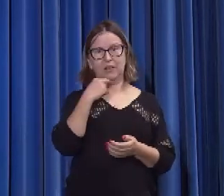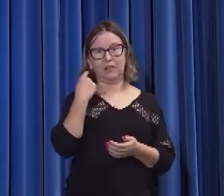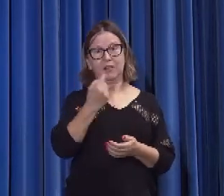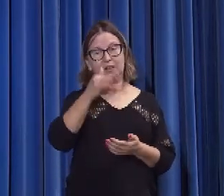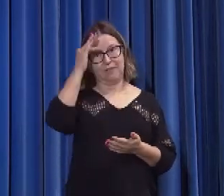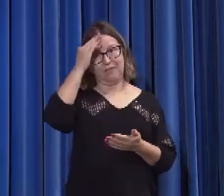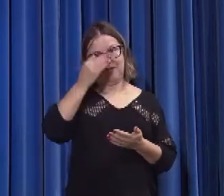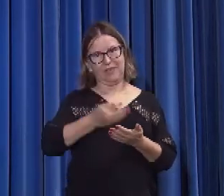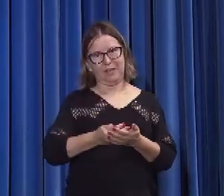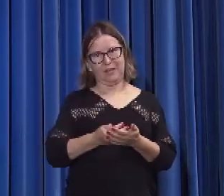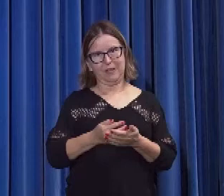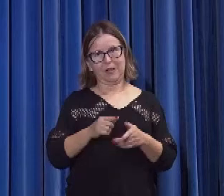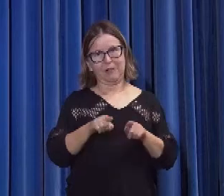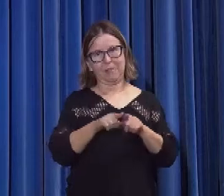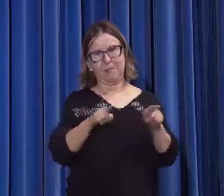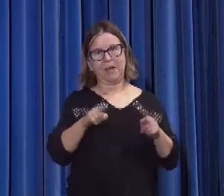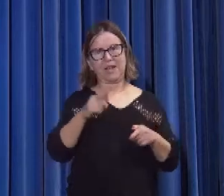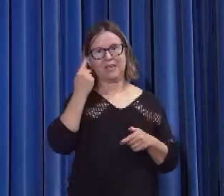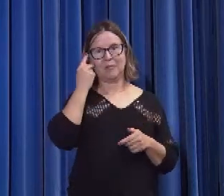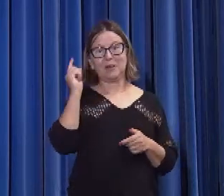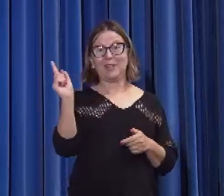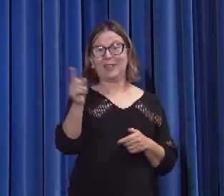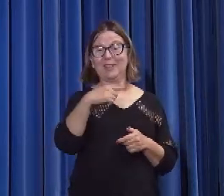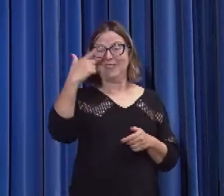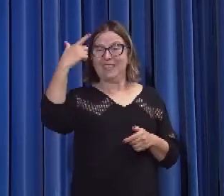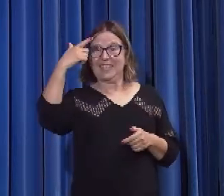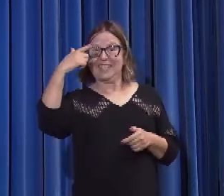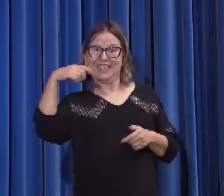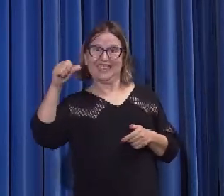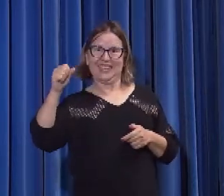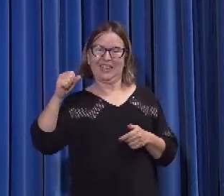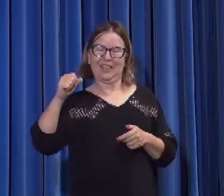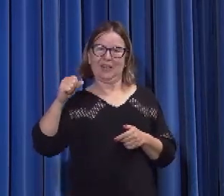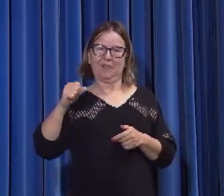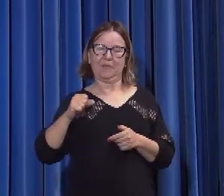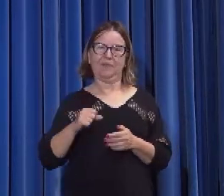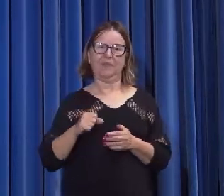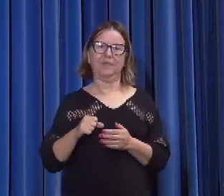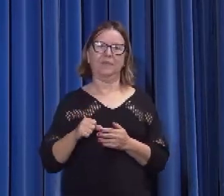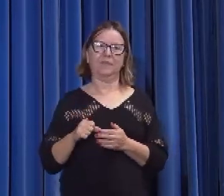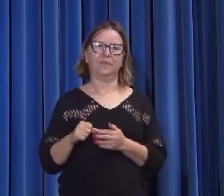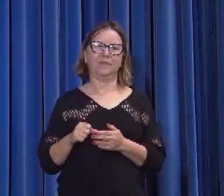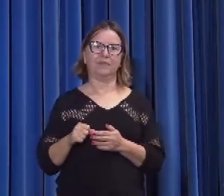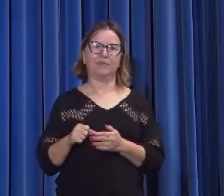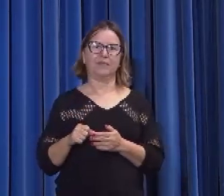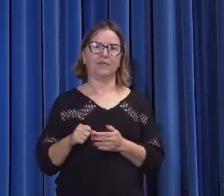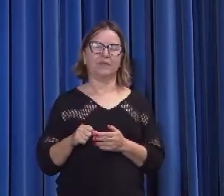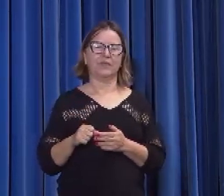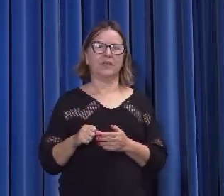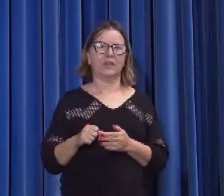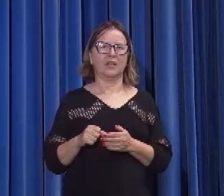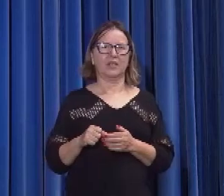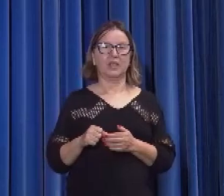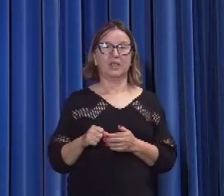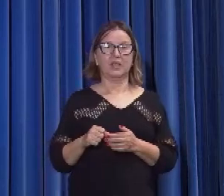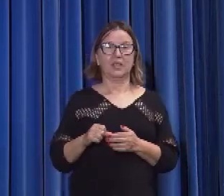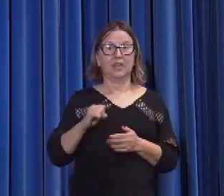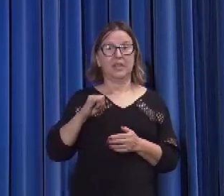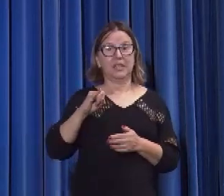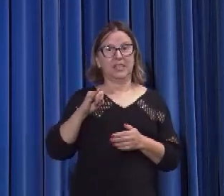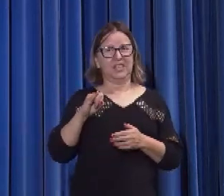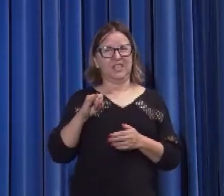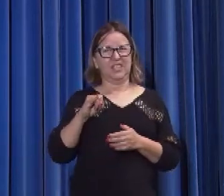possamos vencê-los. Podemos ignorar essas oportunidades e nos permitir o fracasso, reagindo